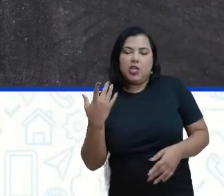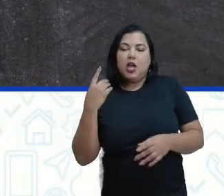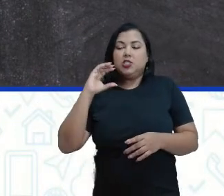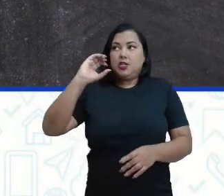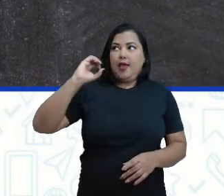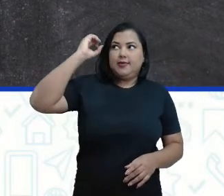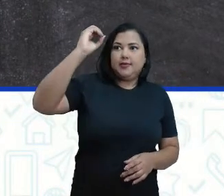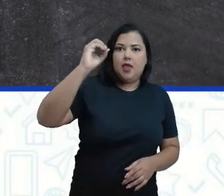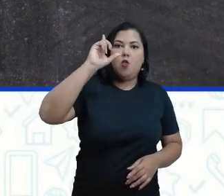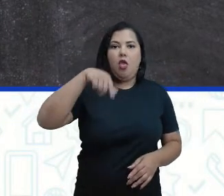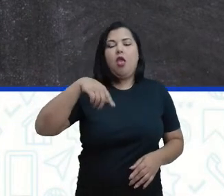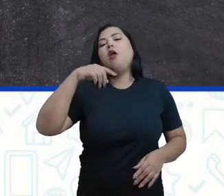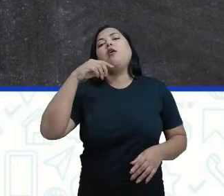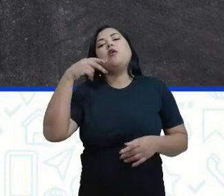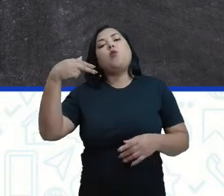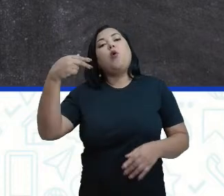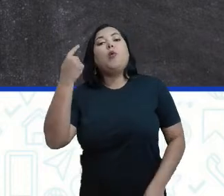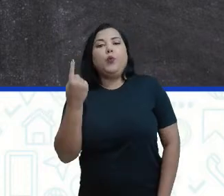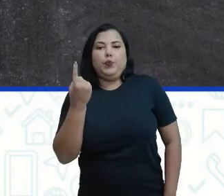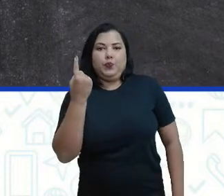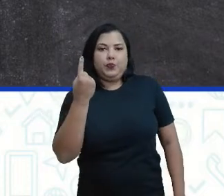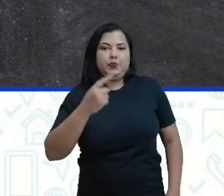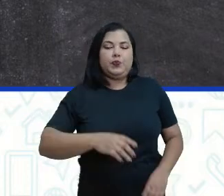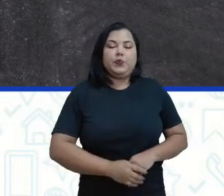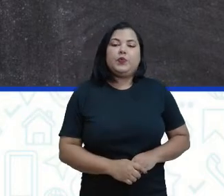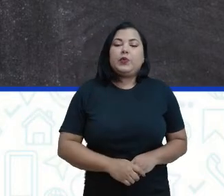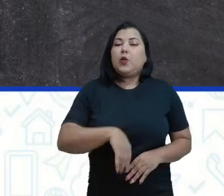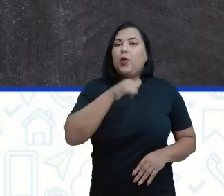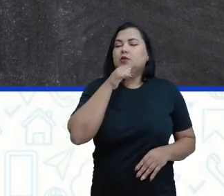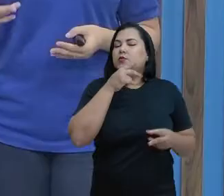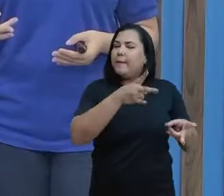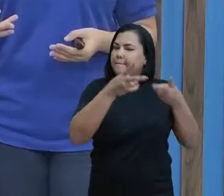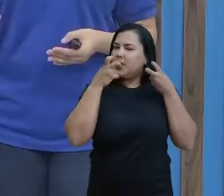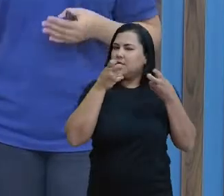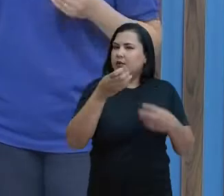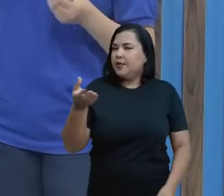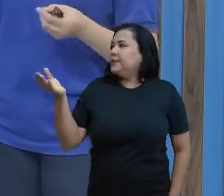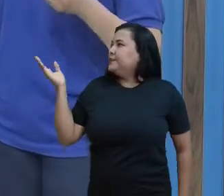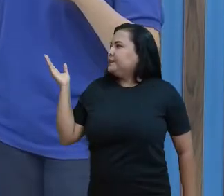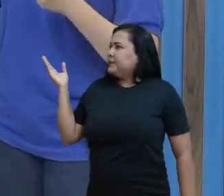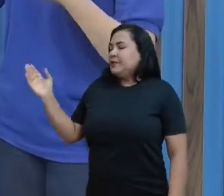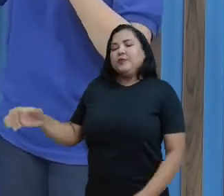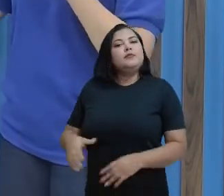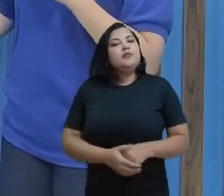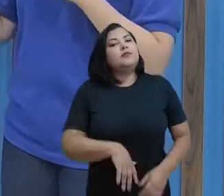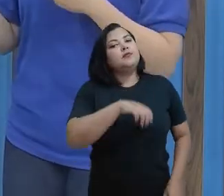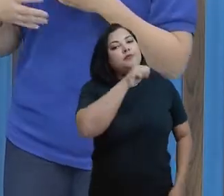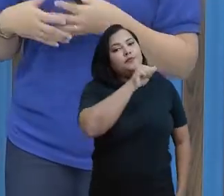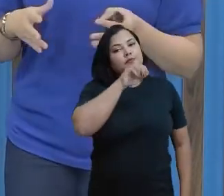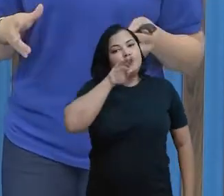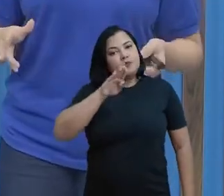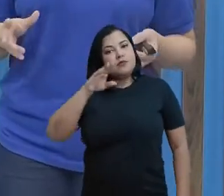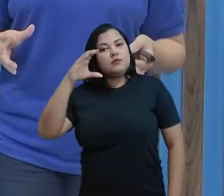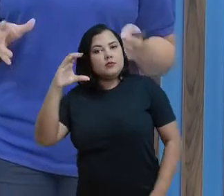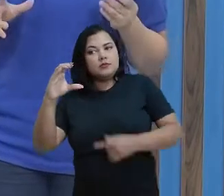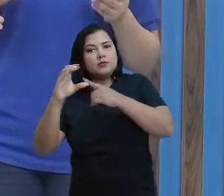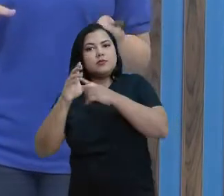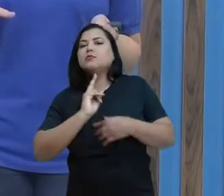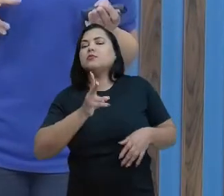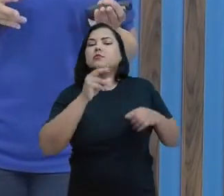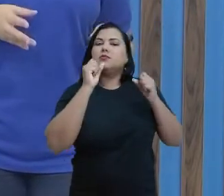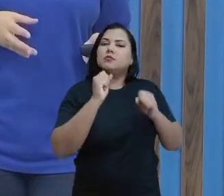a 1. É só para você perceber que o coeficiente que a gente está querendo colocar, o A, B e o C, sempre pode